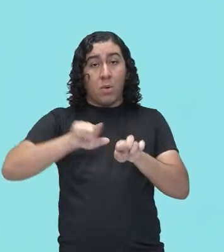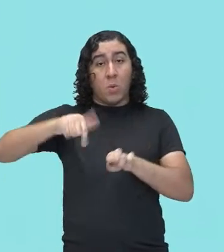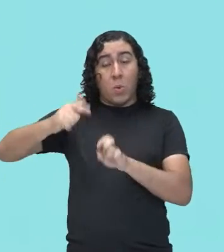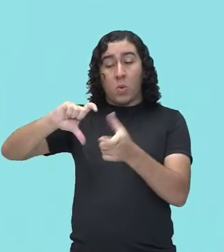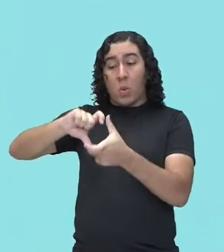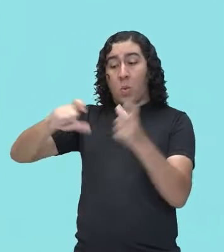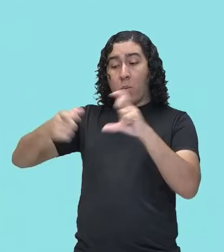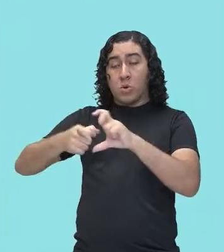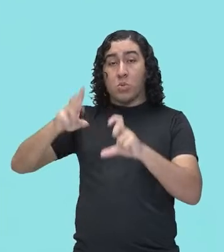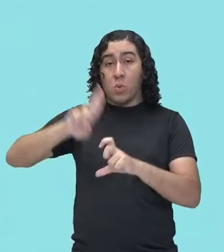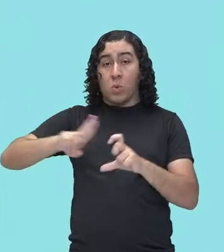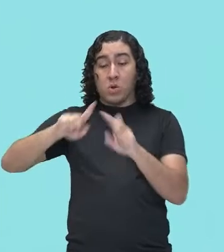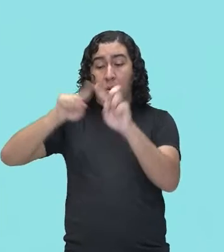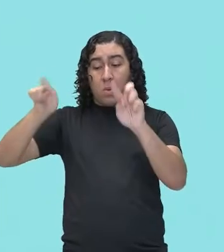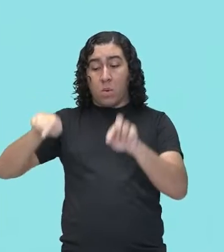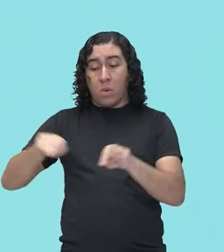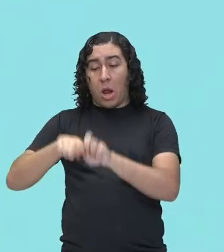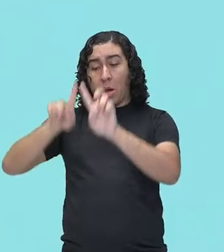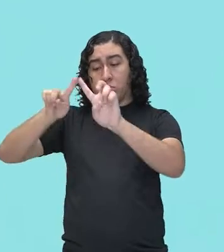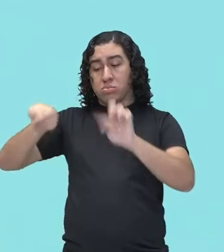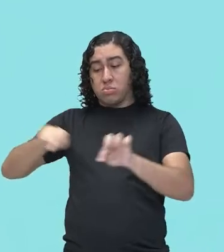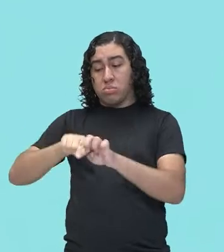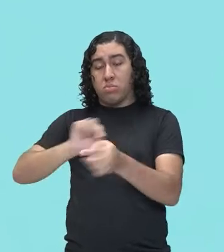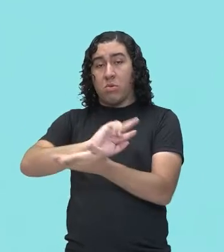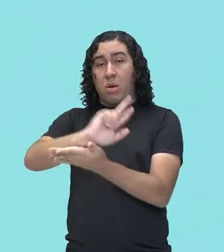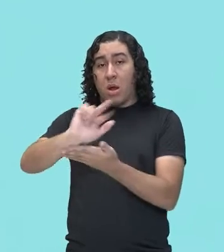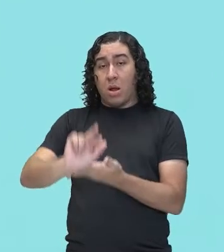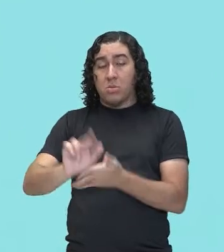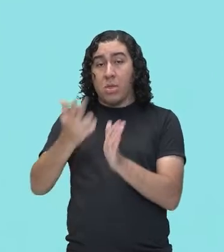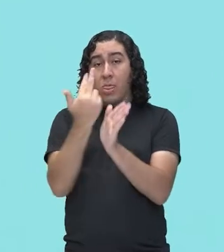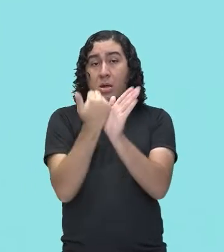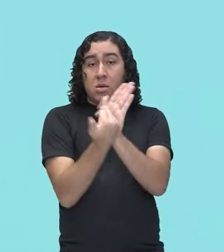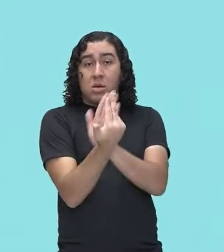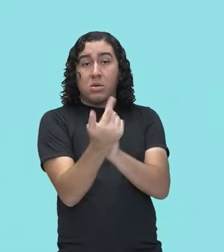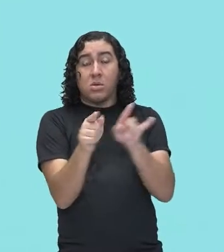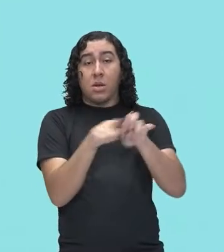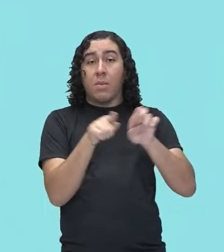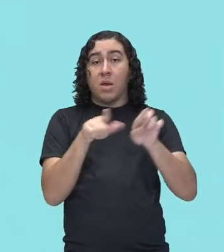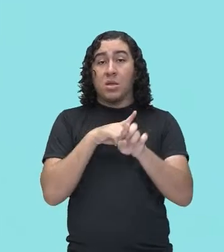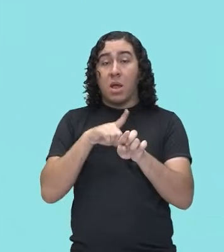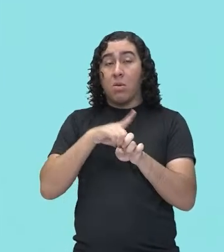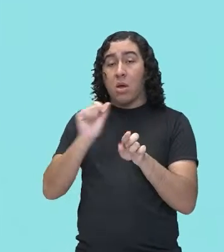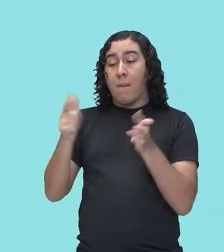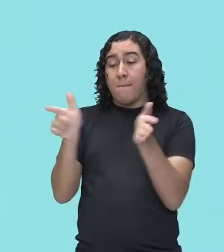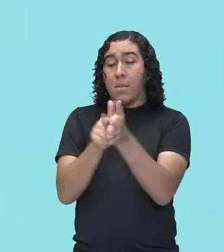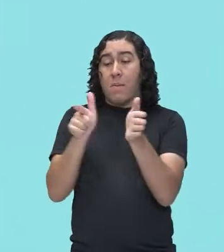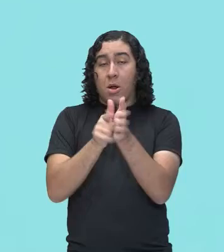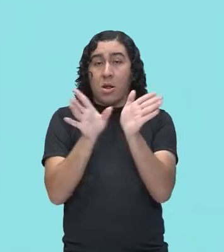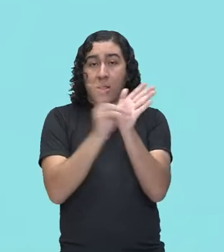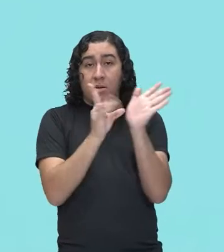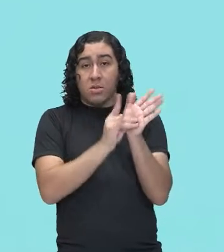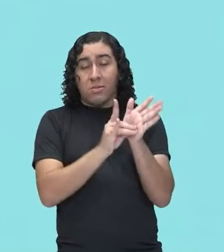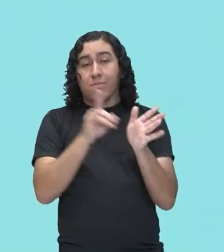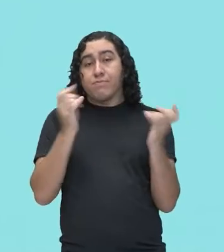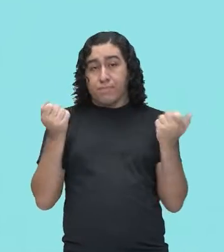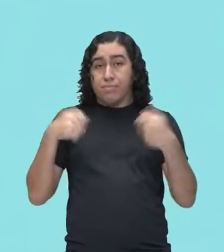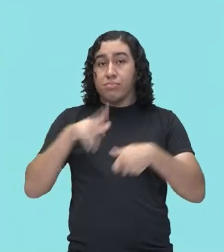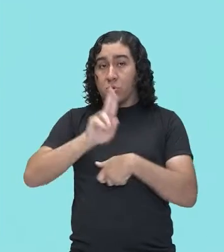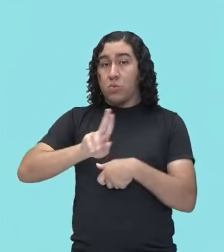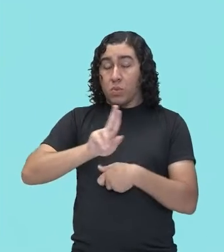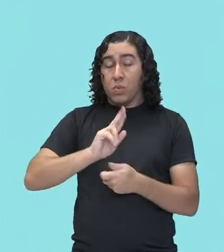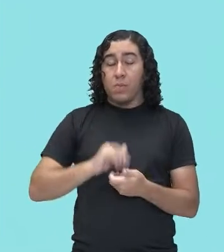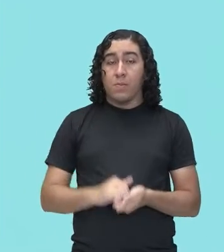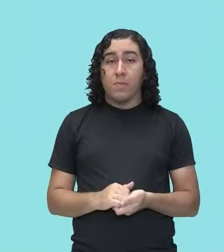figuras geométricas e também usam muito a colagem, prego objetos nas obras de arte. Então,